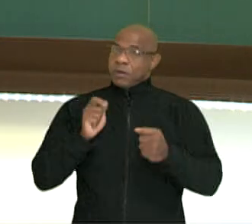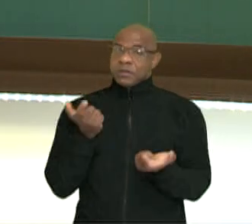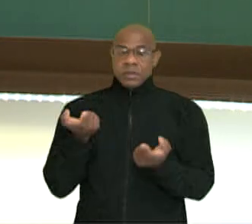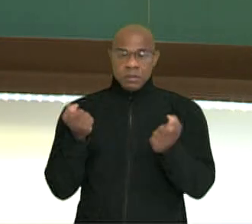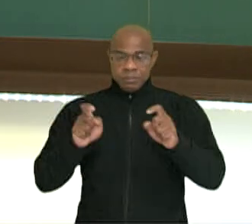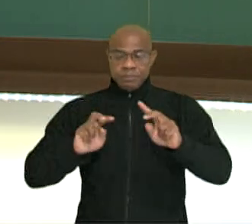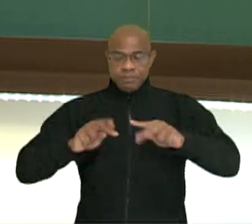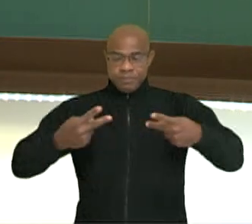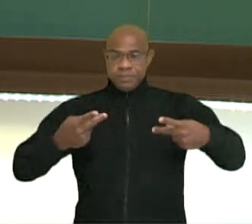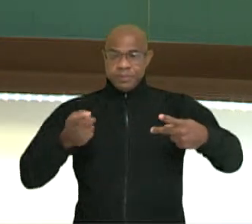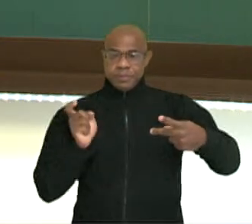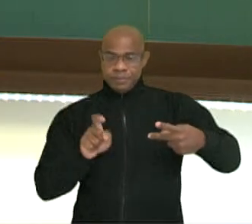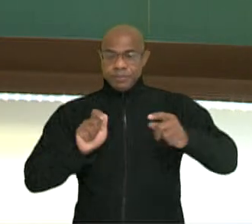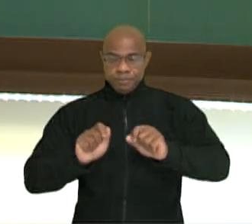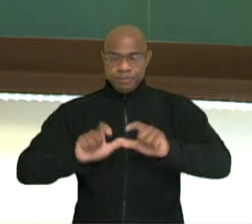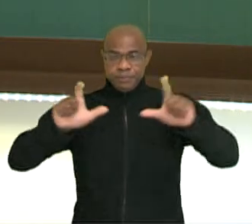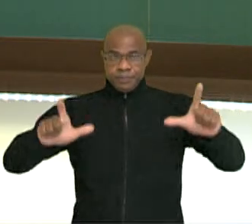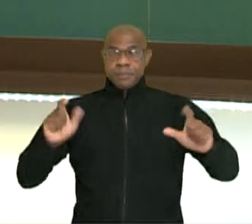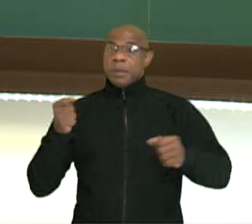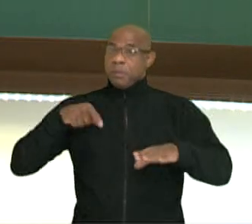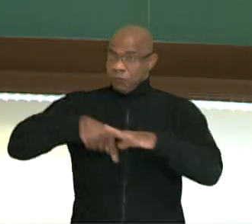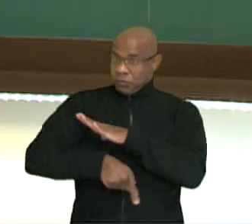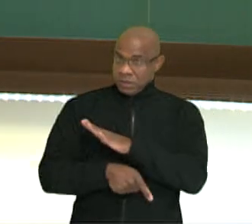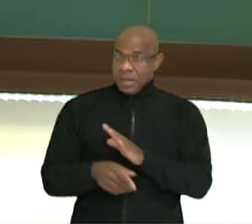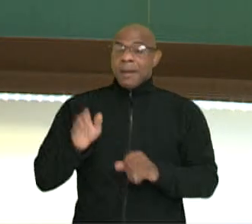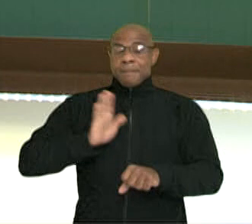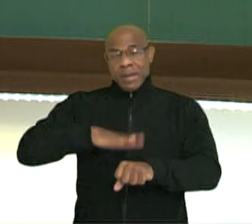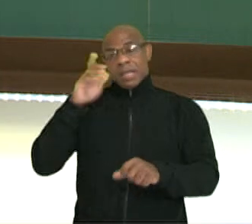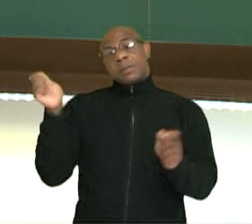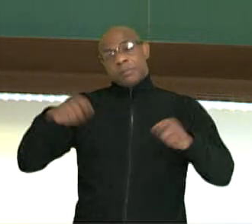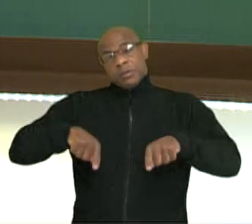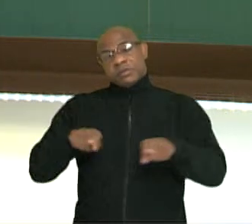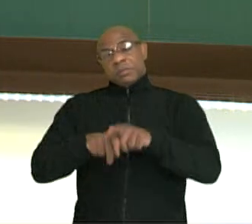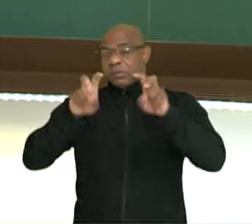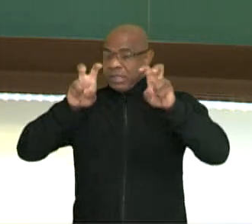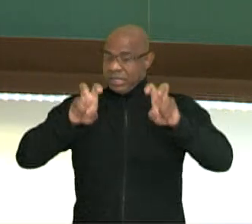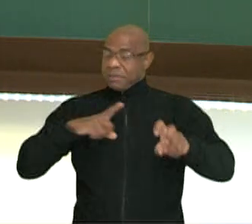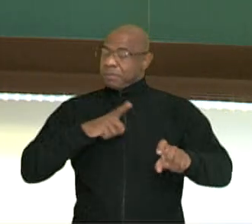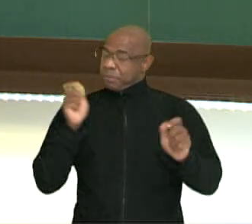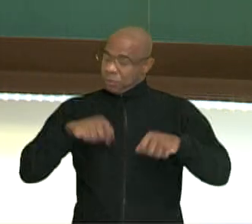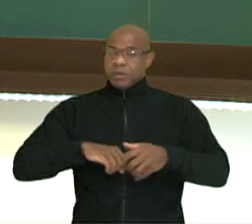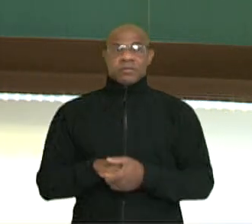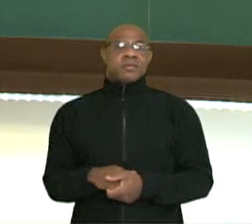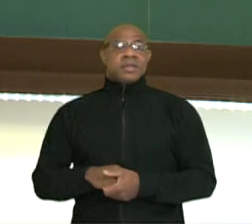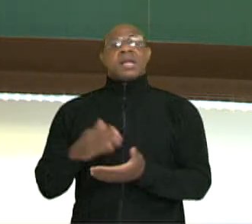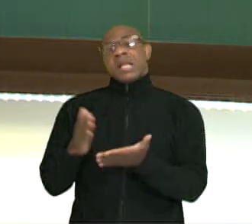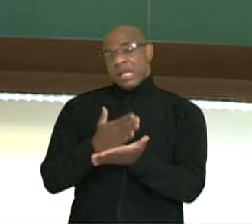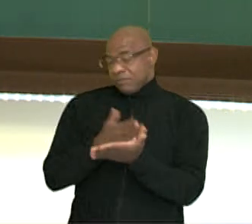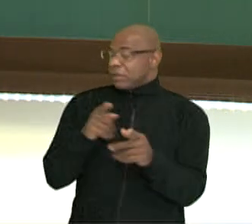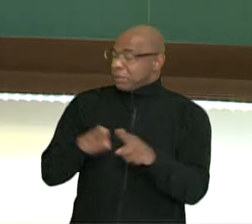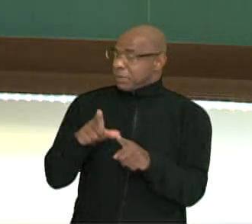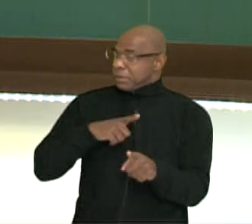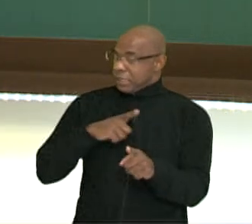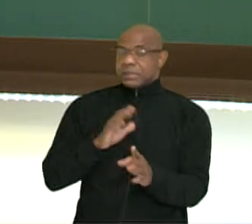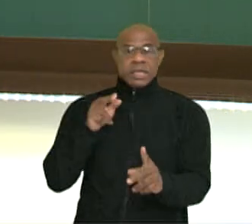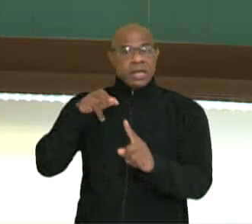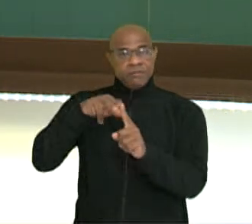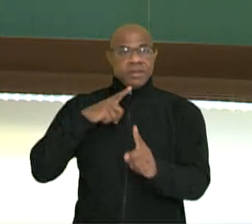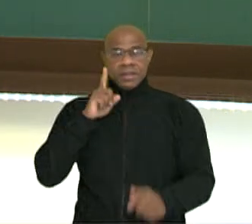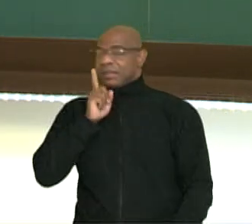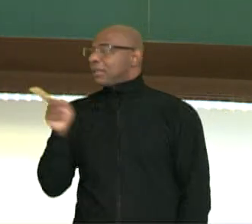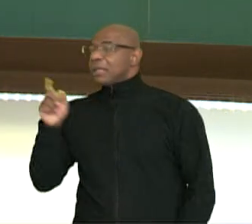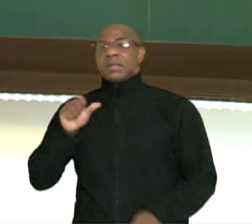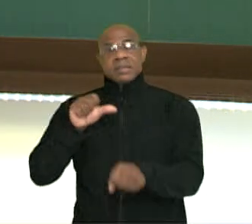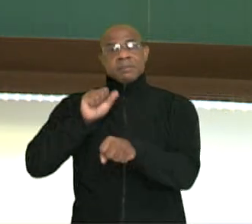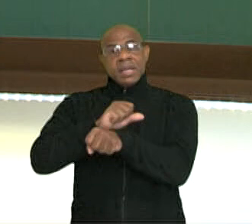quiser se aprofundar um pouquinho mais em determinado assunto, o seu livro, que é sempre uma base de referência, certo?